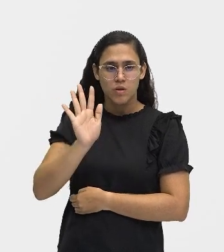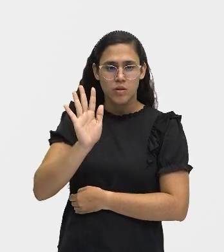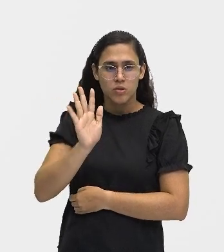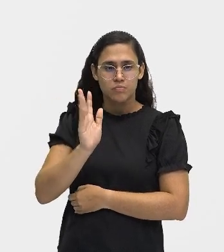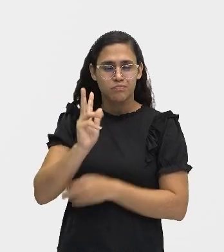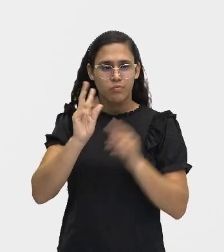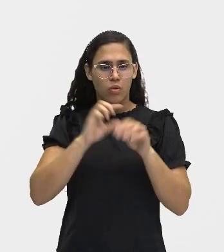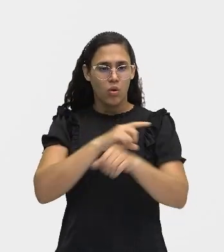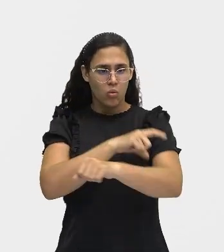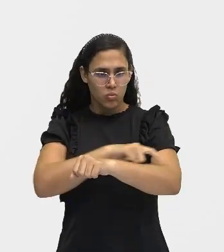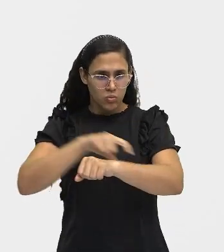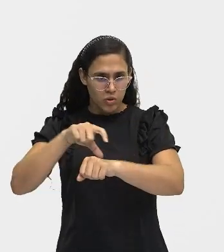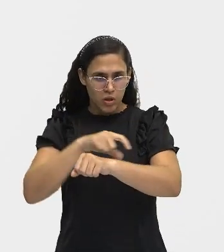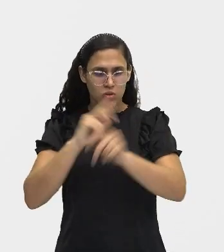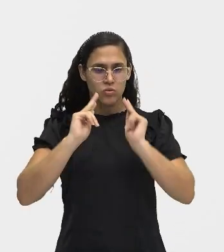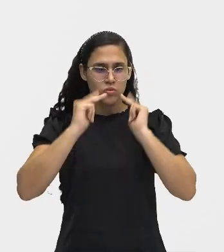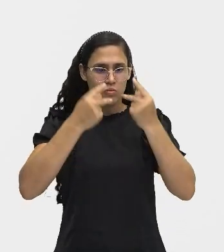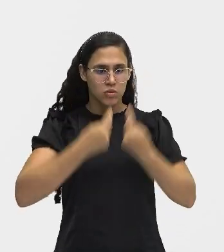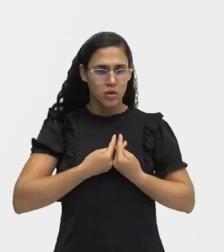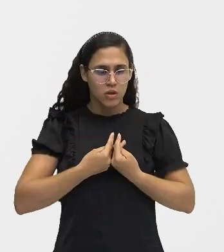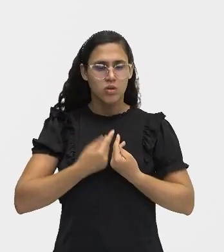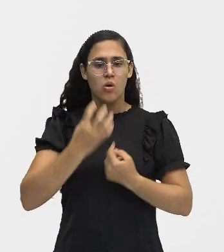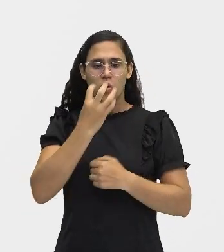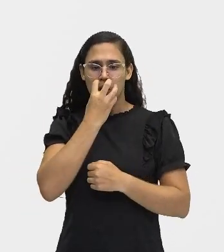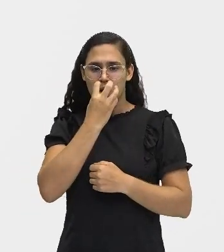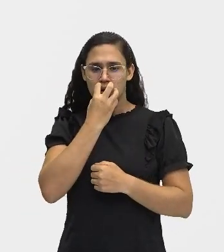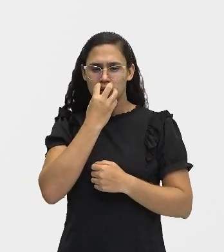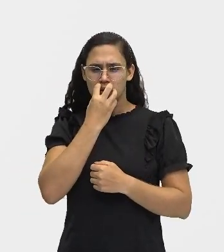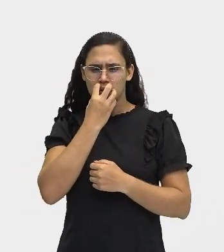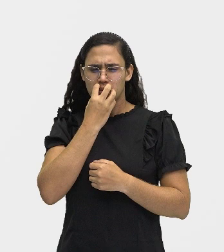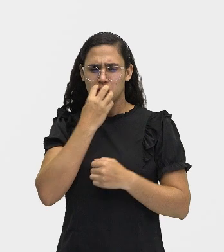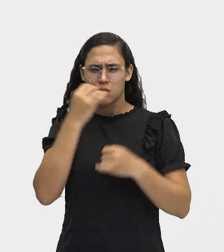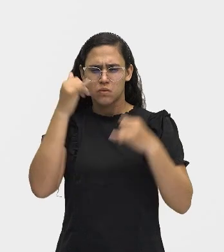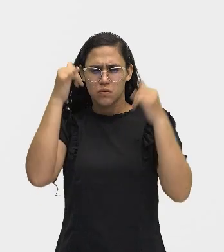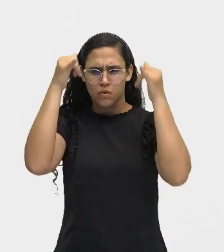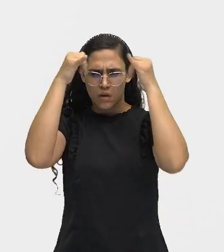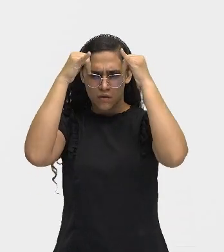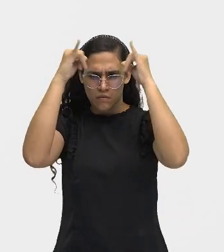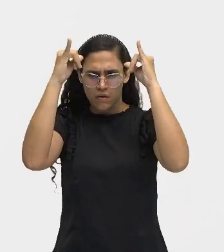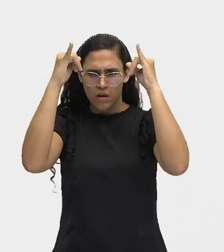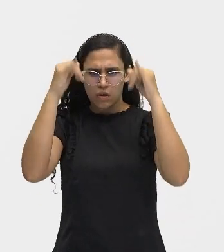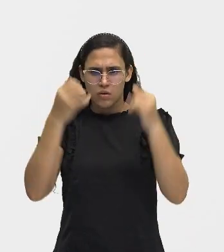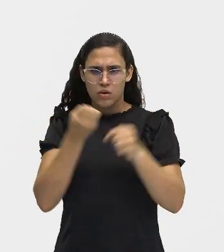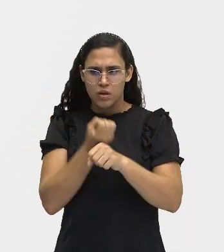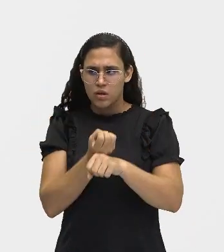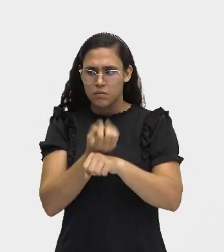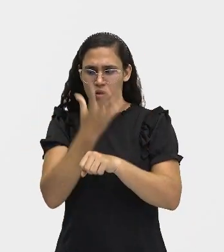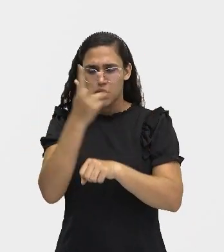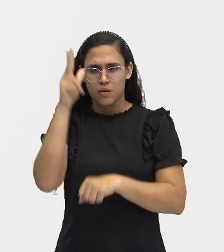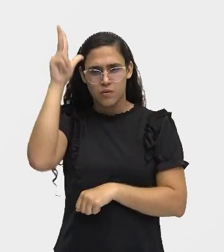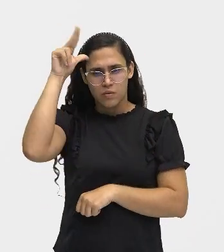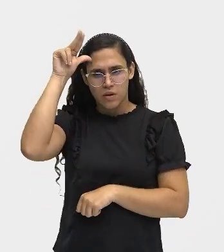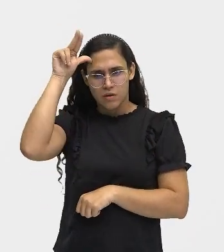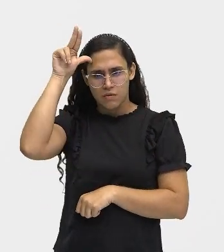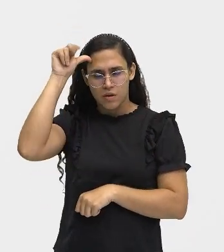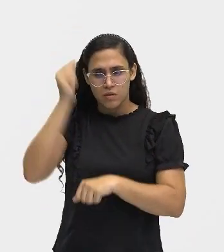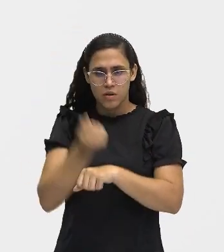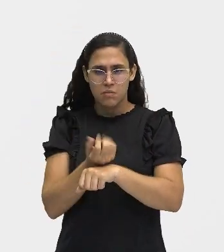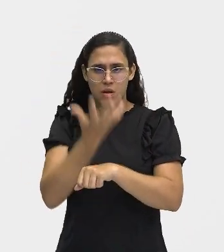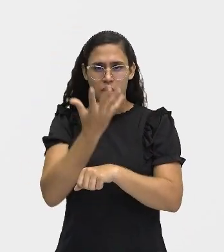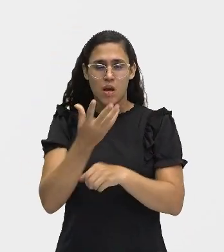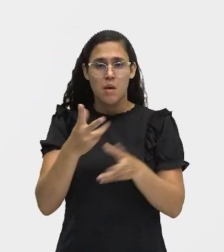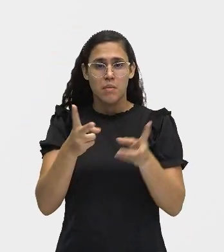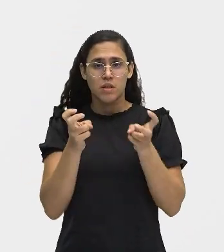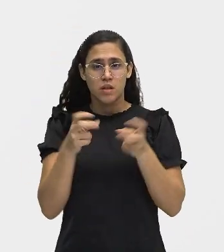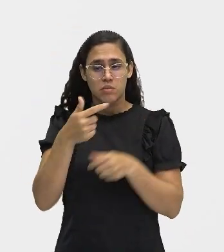gente consegue observar ali o cachorro, o cavalo e a baleia. Então, a gente observa que todos aí, eles são mamíferos,